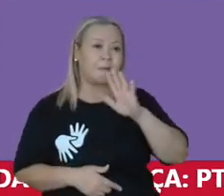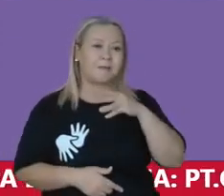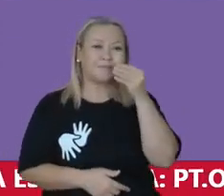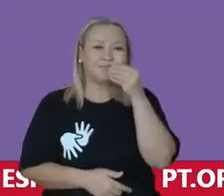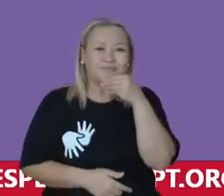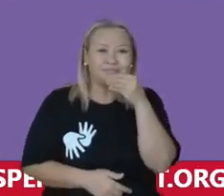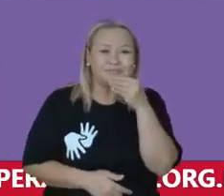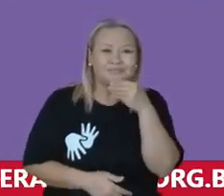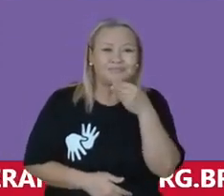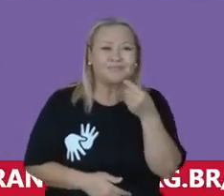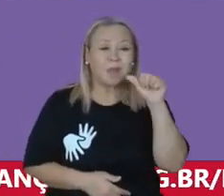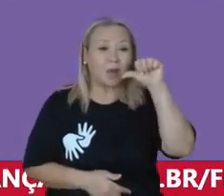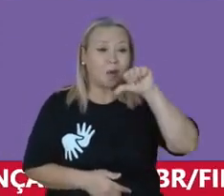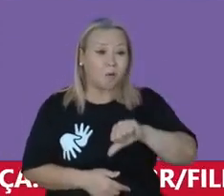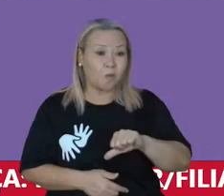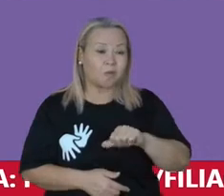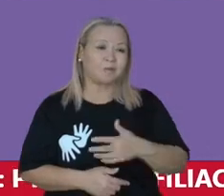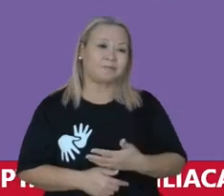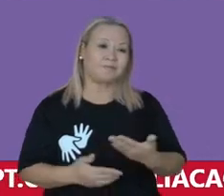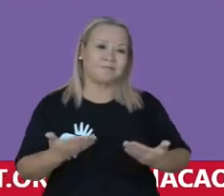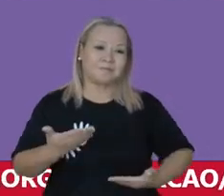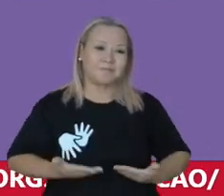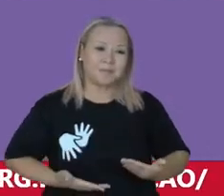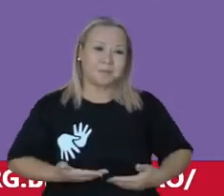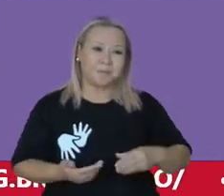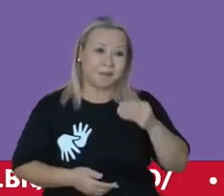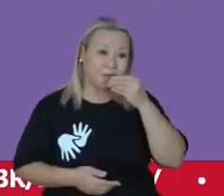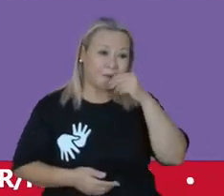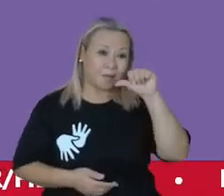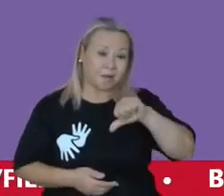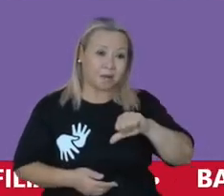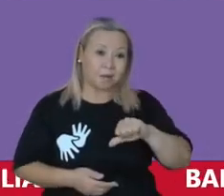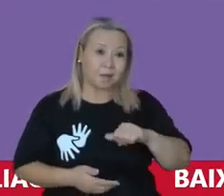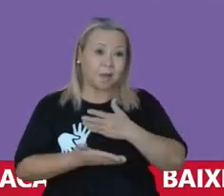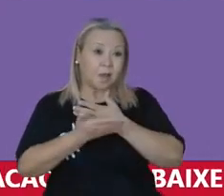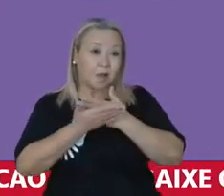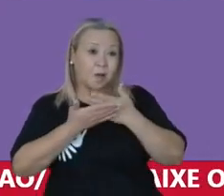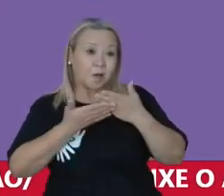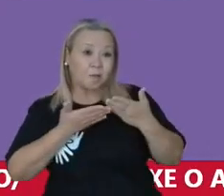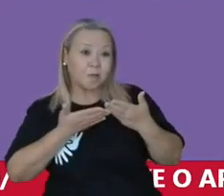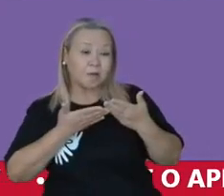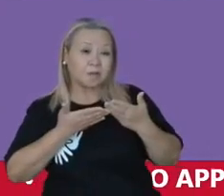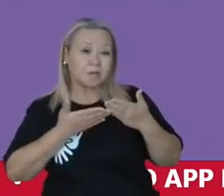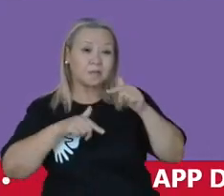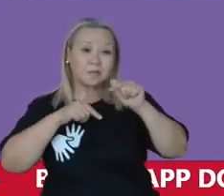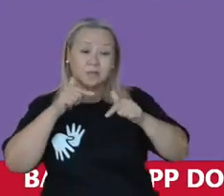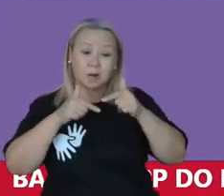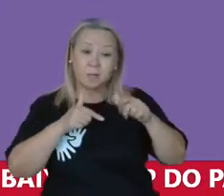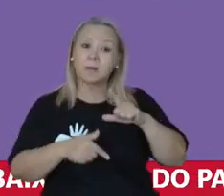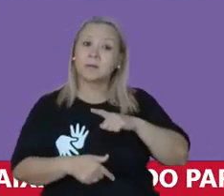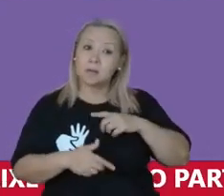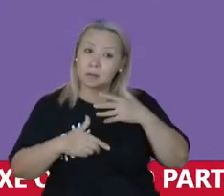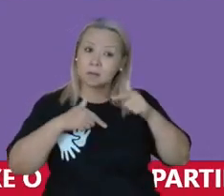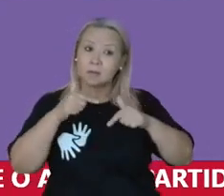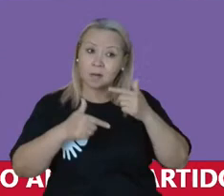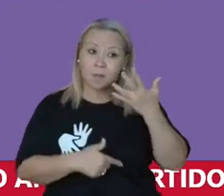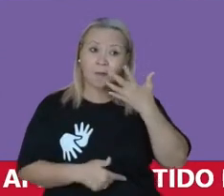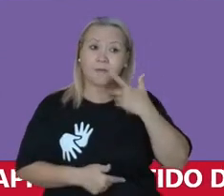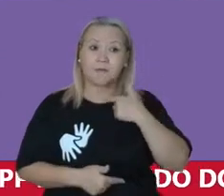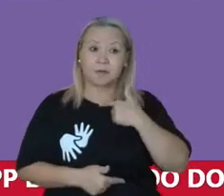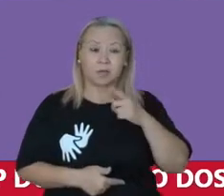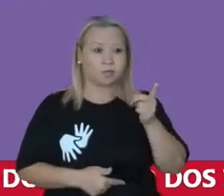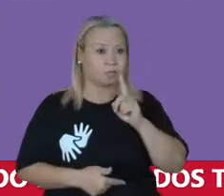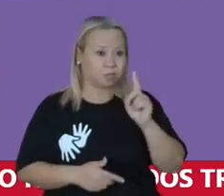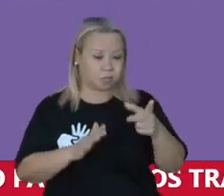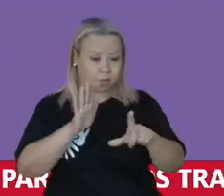precário, subemprego, sobretudo quando começa no trabalho infantil, que é, inclusive, ilegal. O que